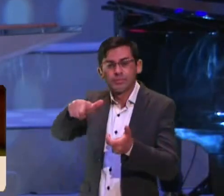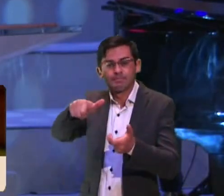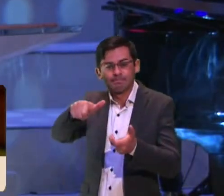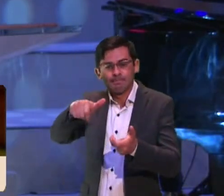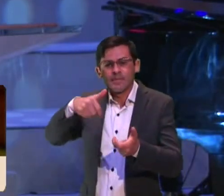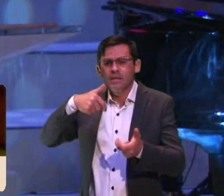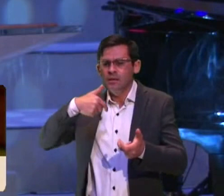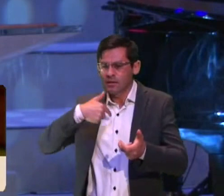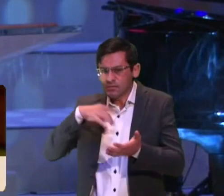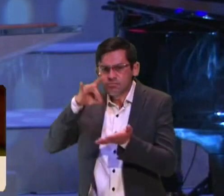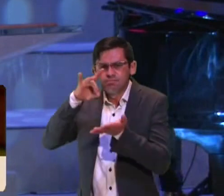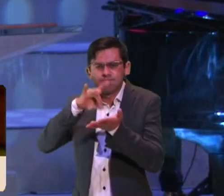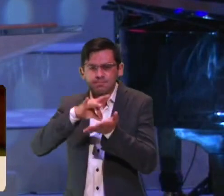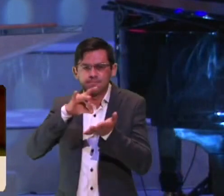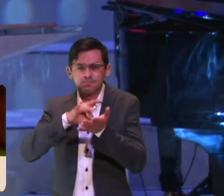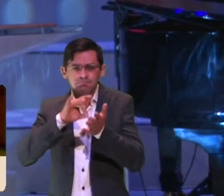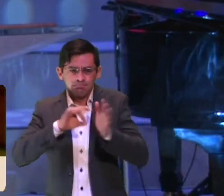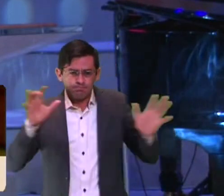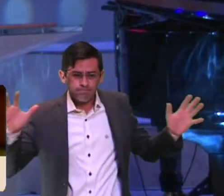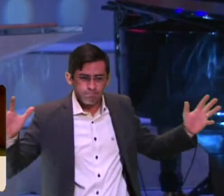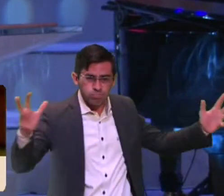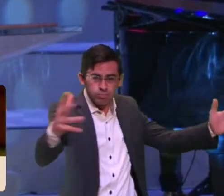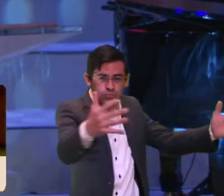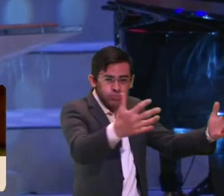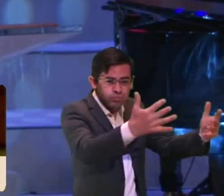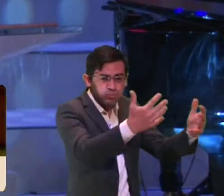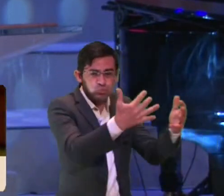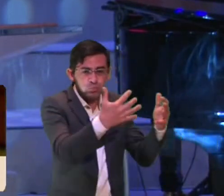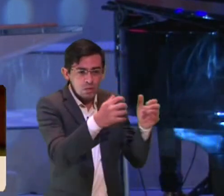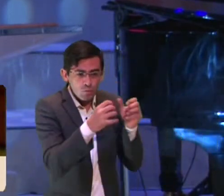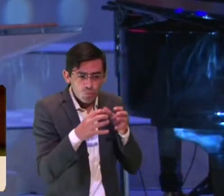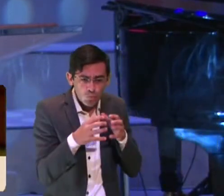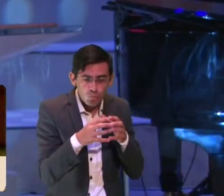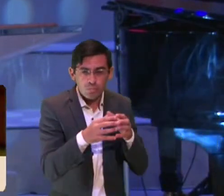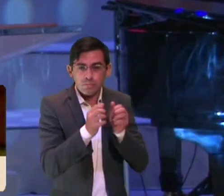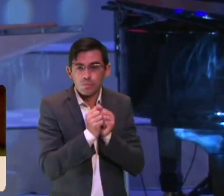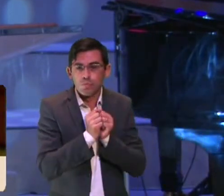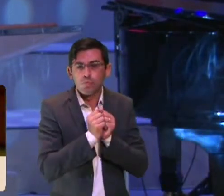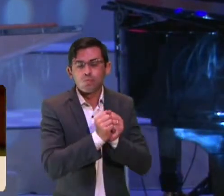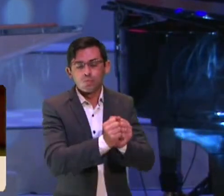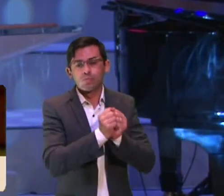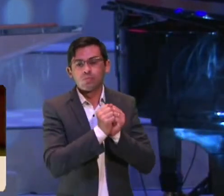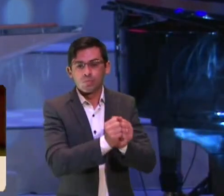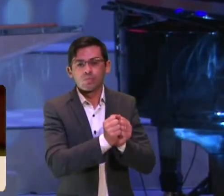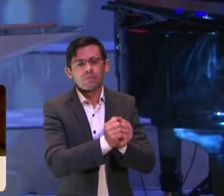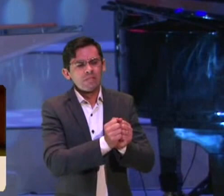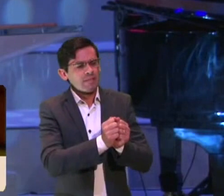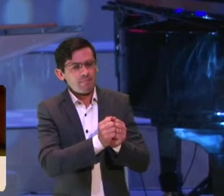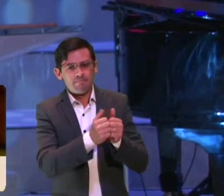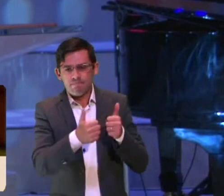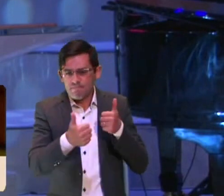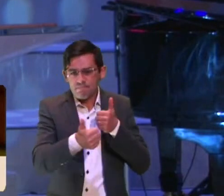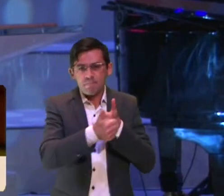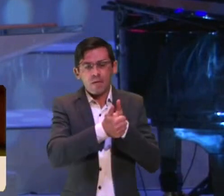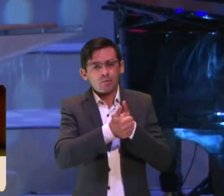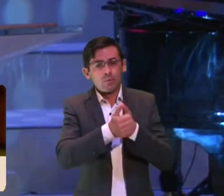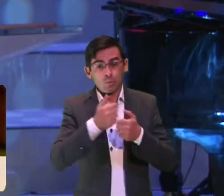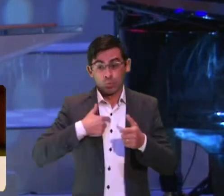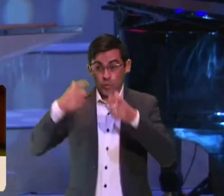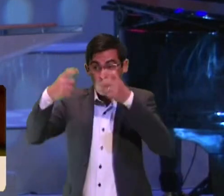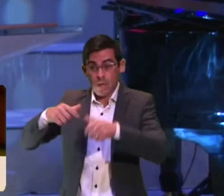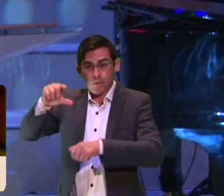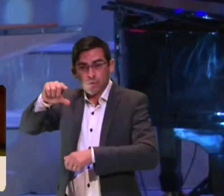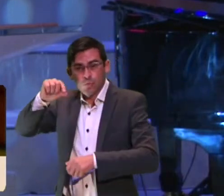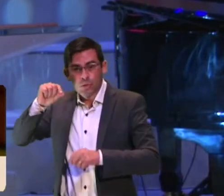mais distantes debaixo do céu, de lá eu os reunirei e os trarei para o lugar que escolhi